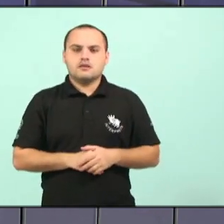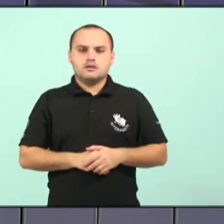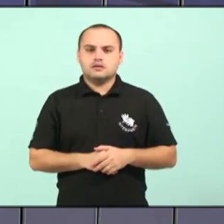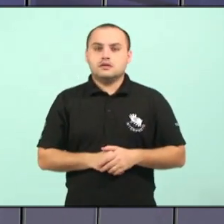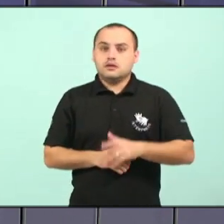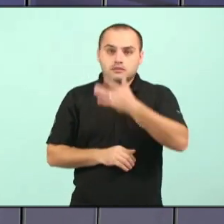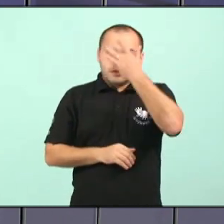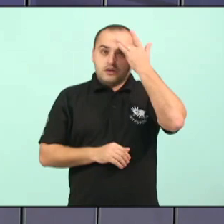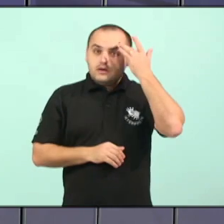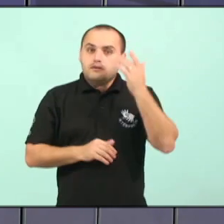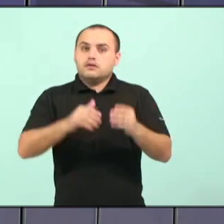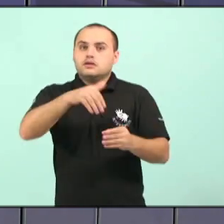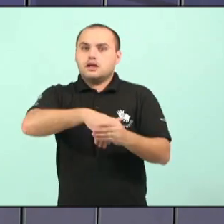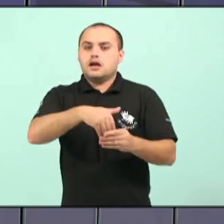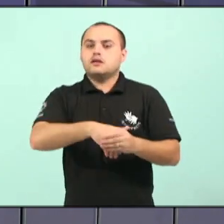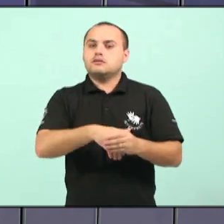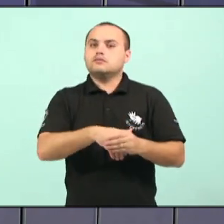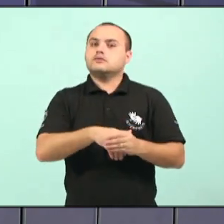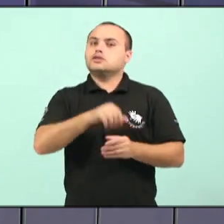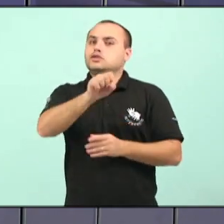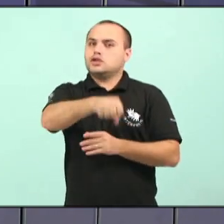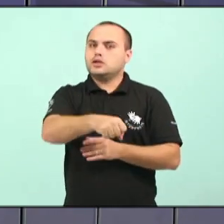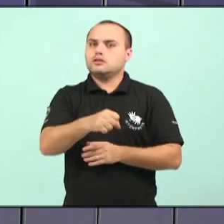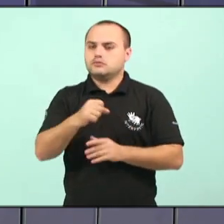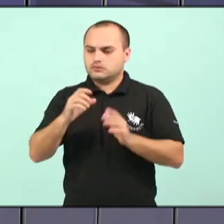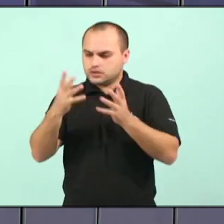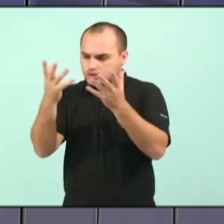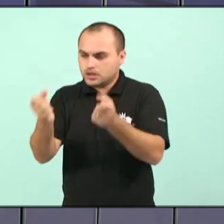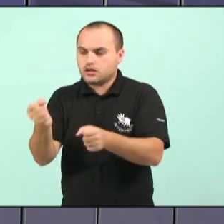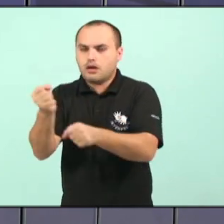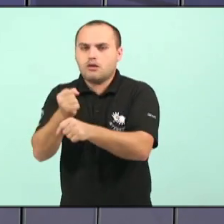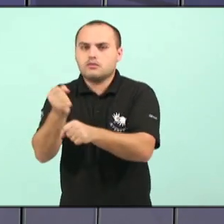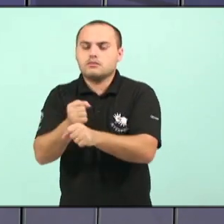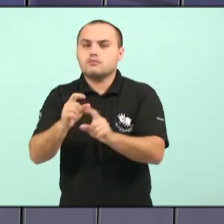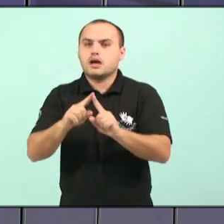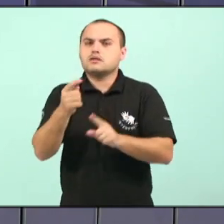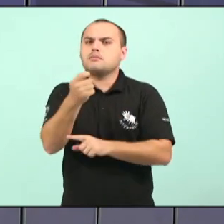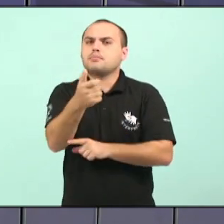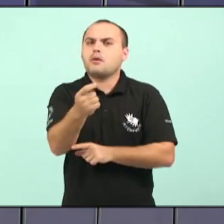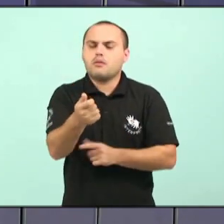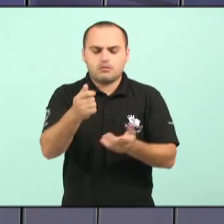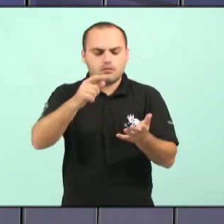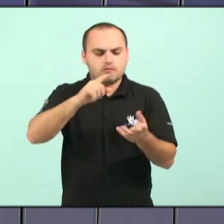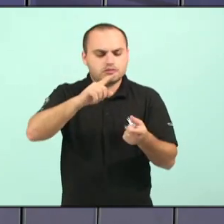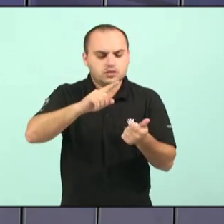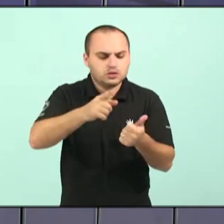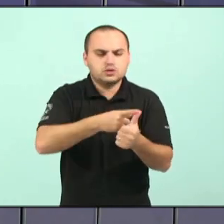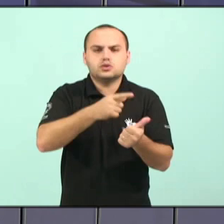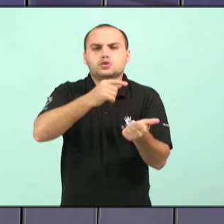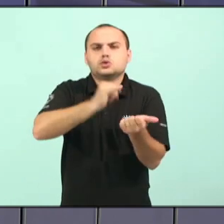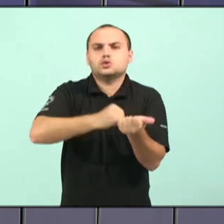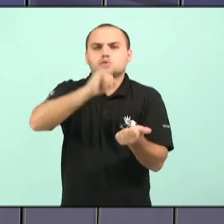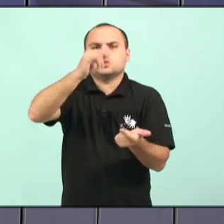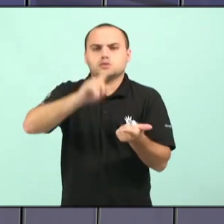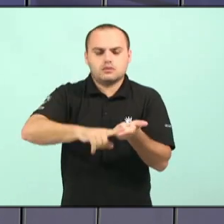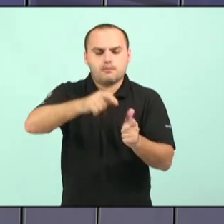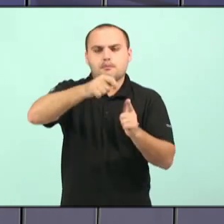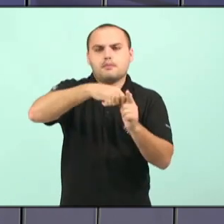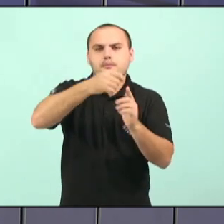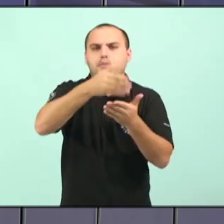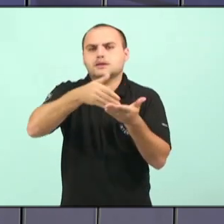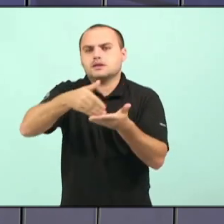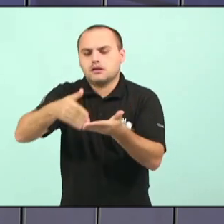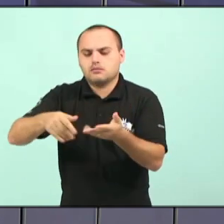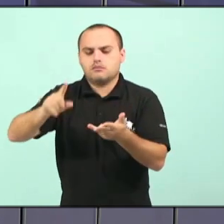favor das obras, mas poucos olharam qual seria o percentual de juros, parcelamento, quanto que ia impactar para o governo nos próximos